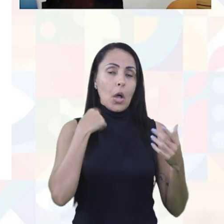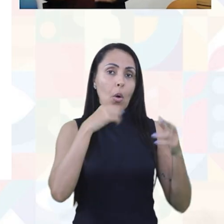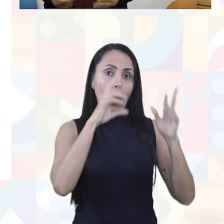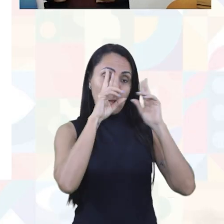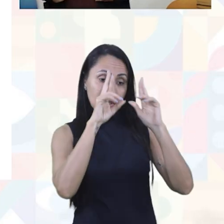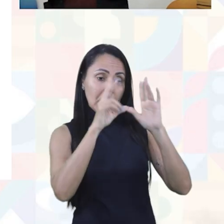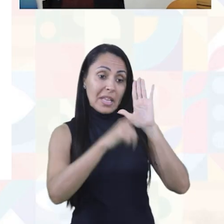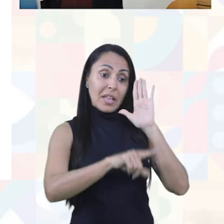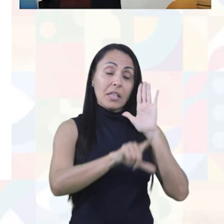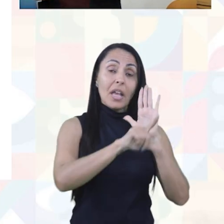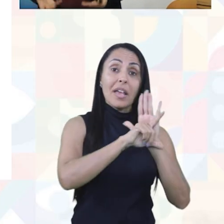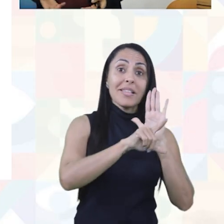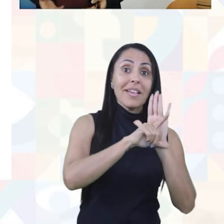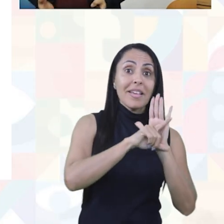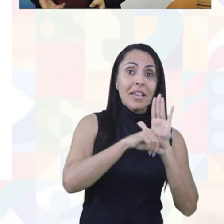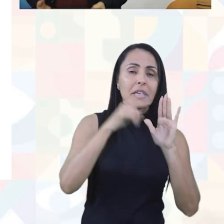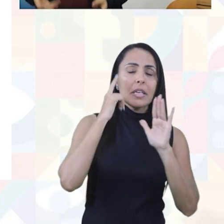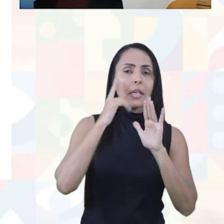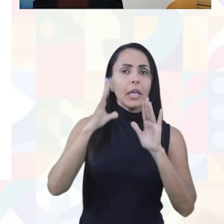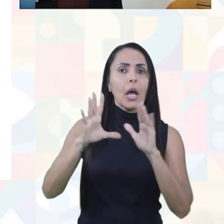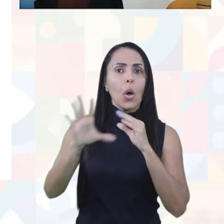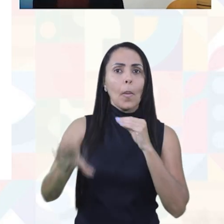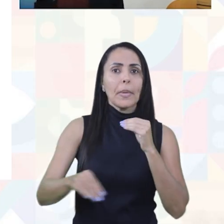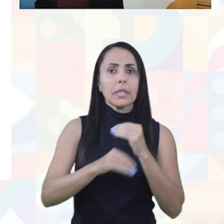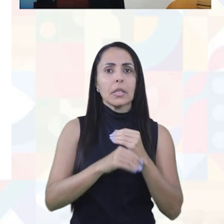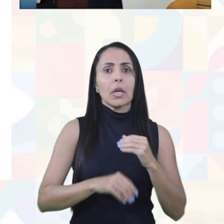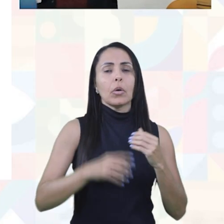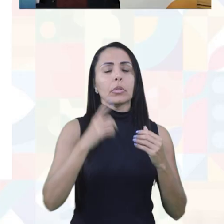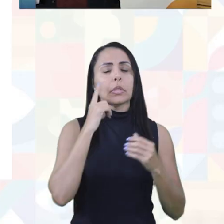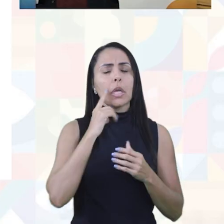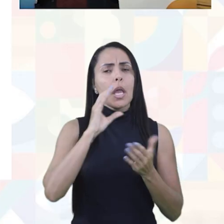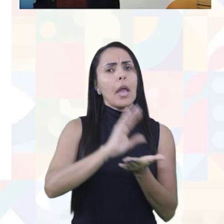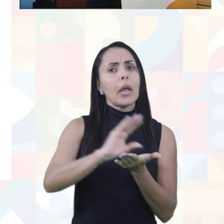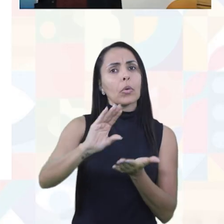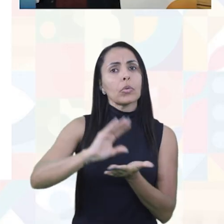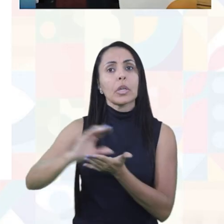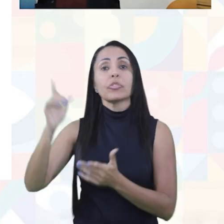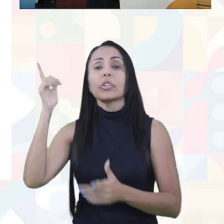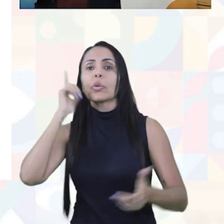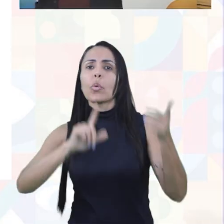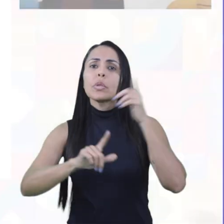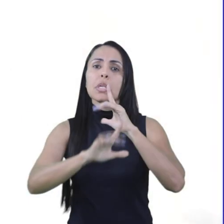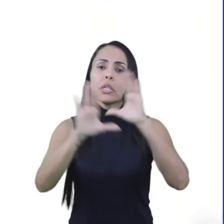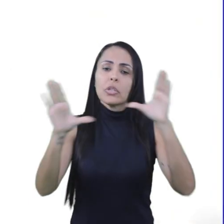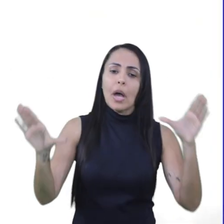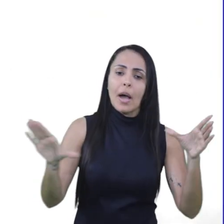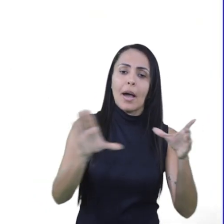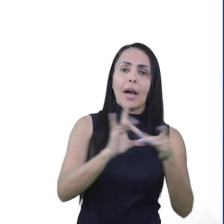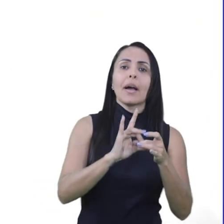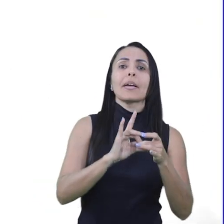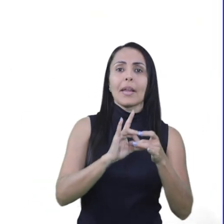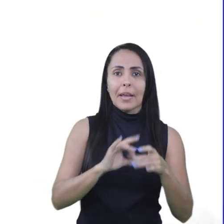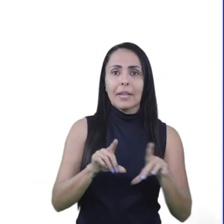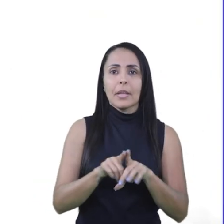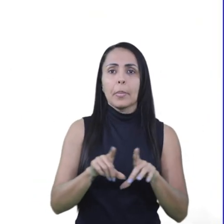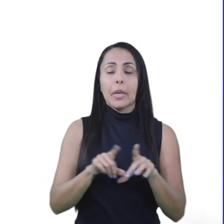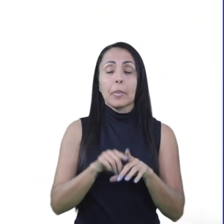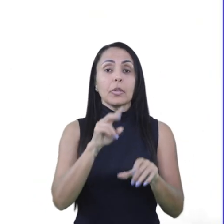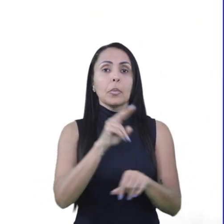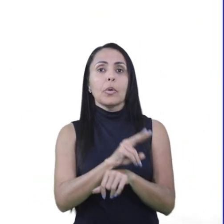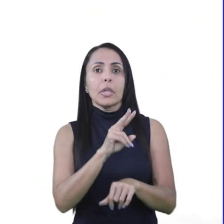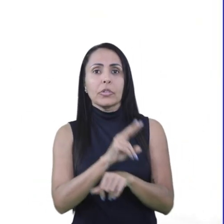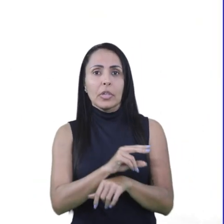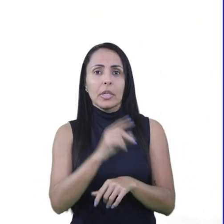das leis e a obtenção de recursos que a gente consiga agregar para nos proteger. E um dos